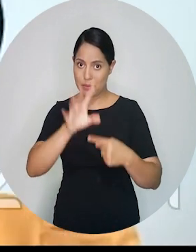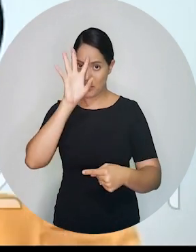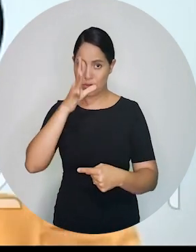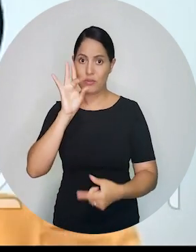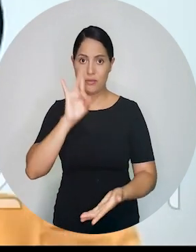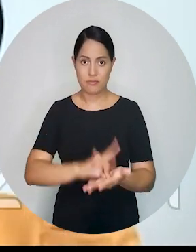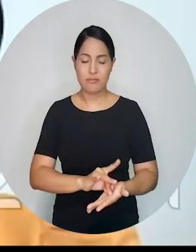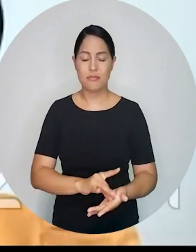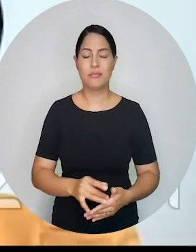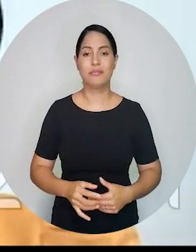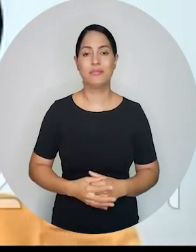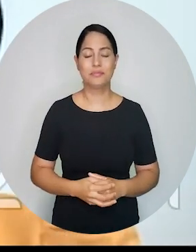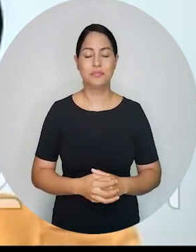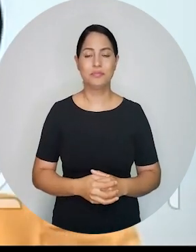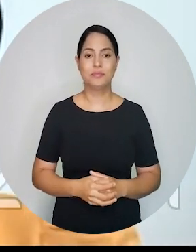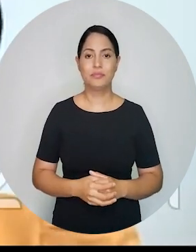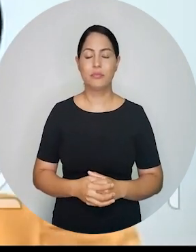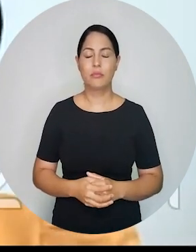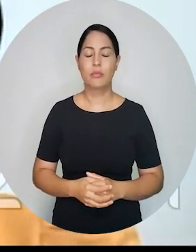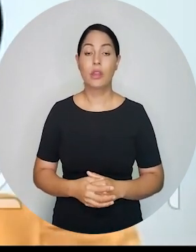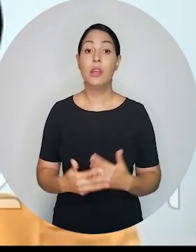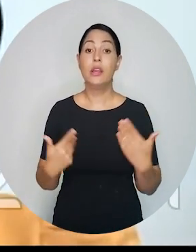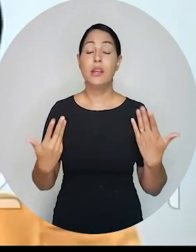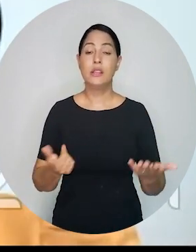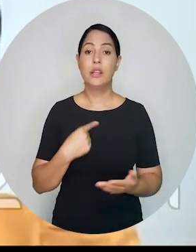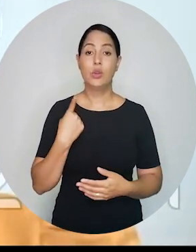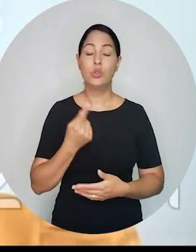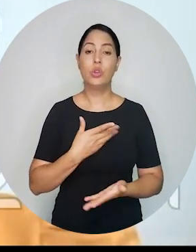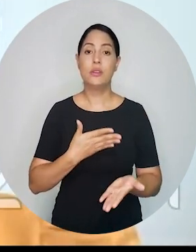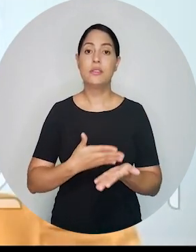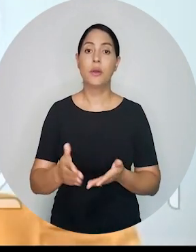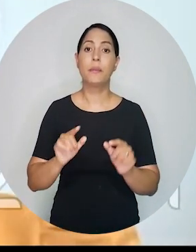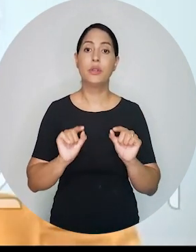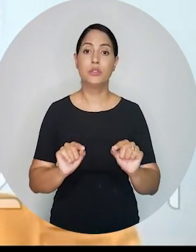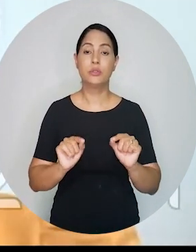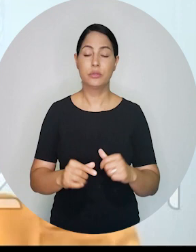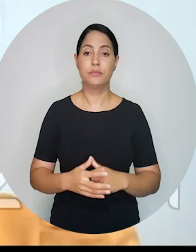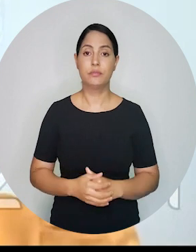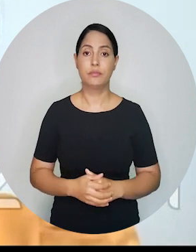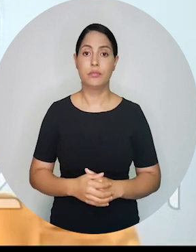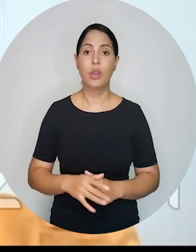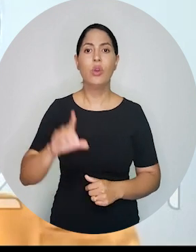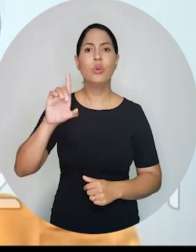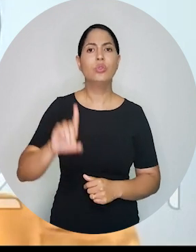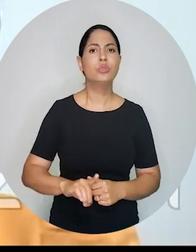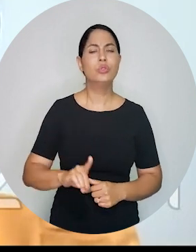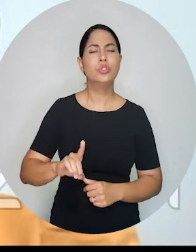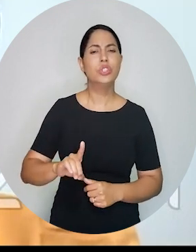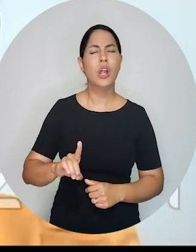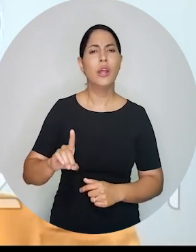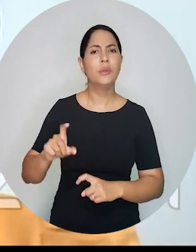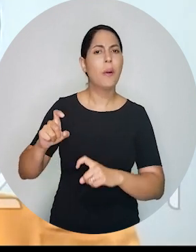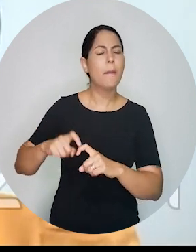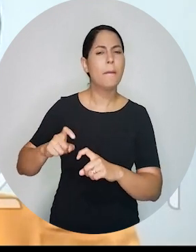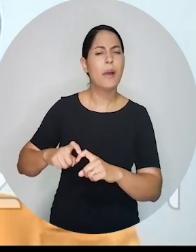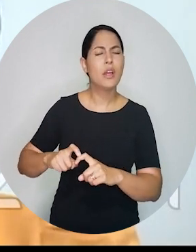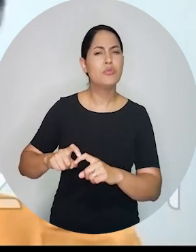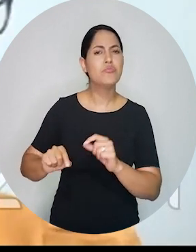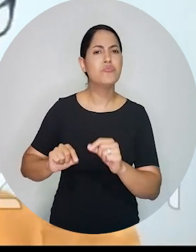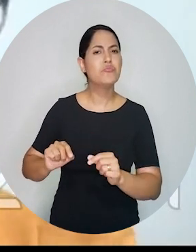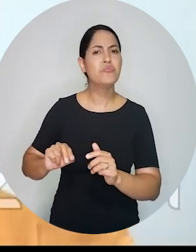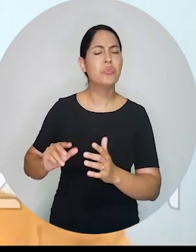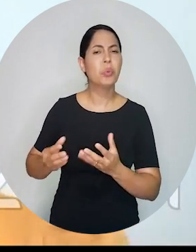problemas. O objetivo do nosso projeto inicial é mostrar o que o direito médico tem